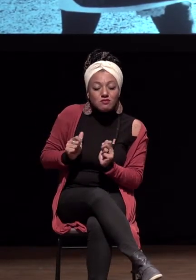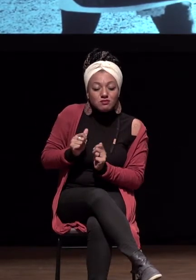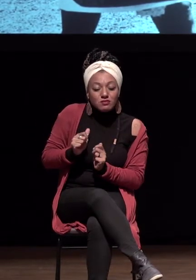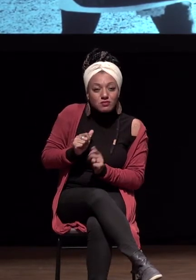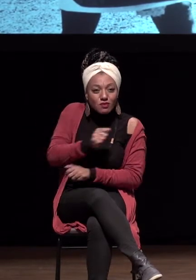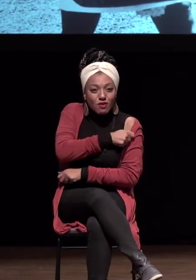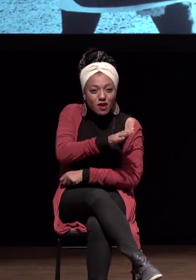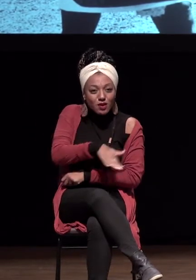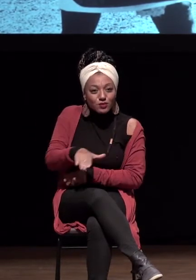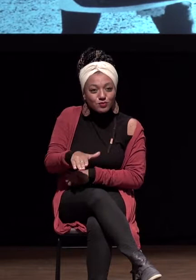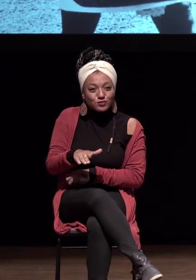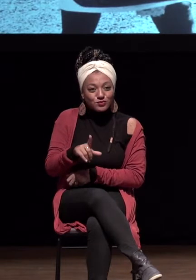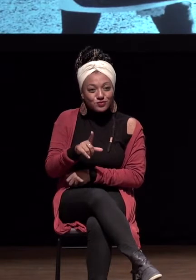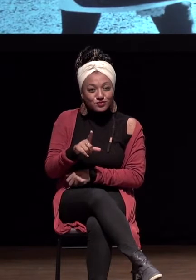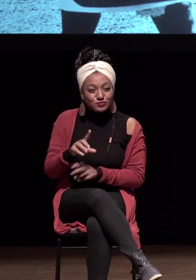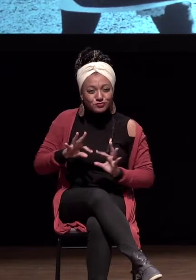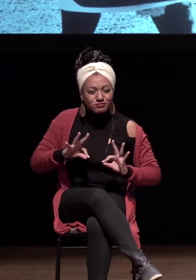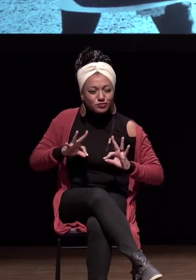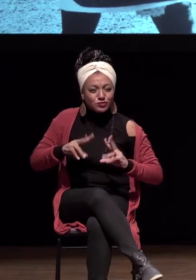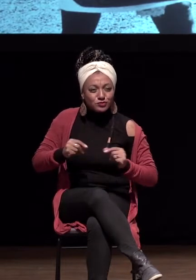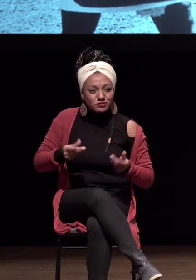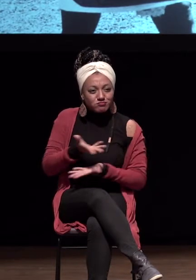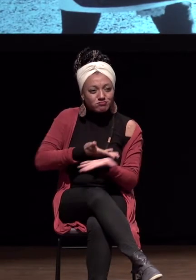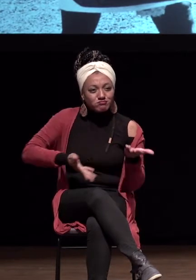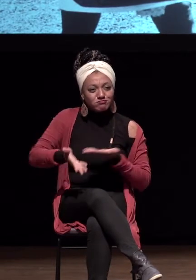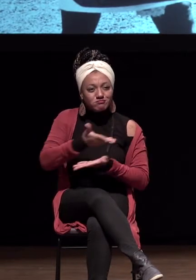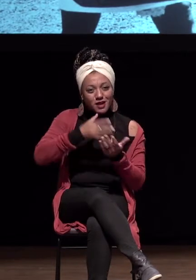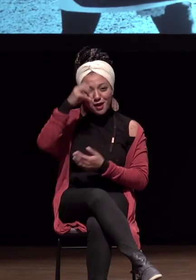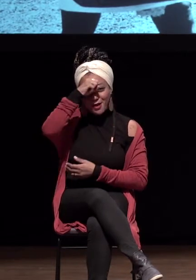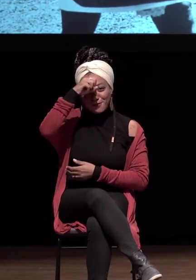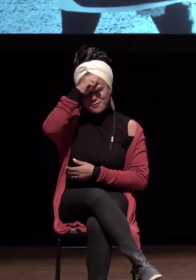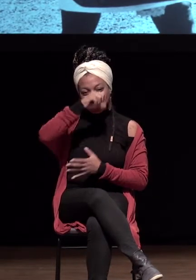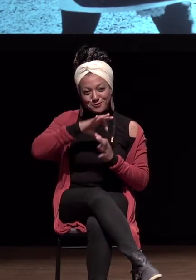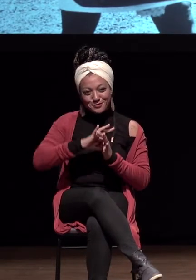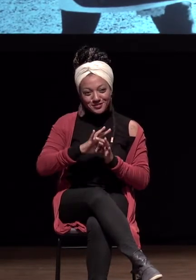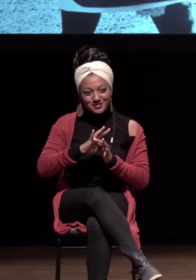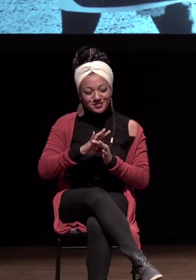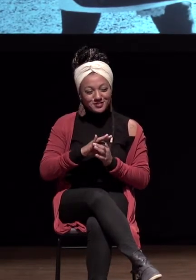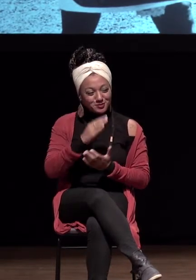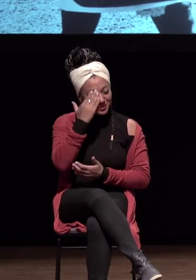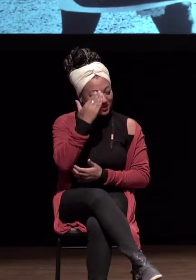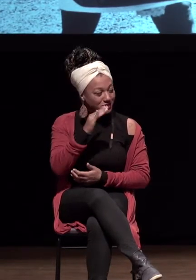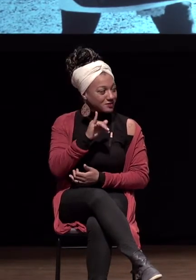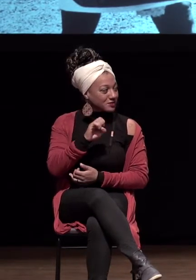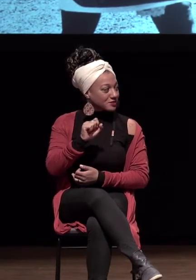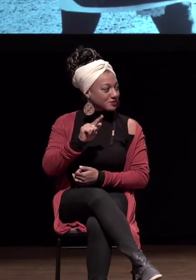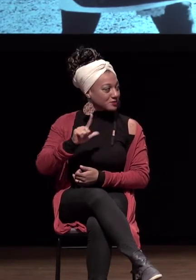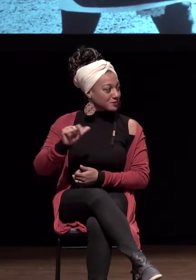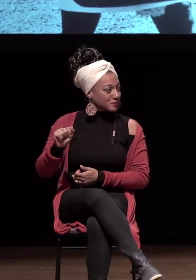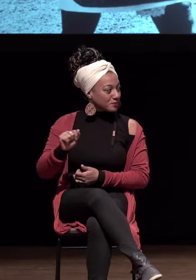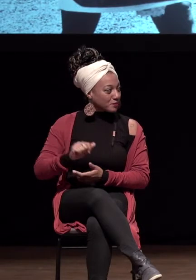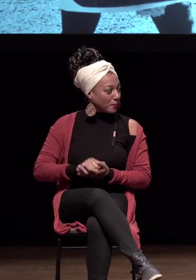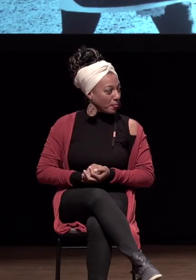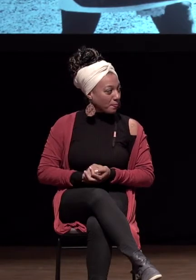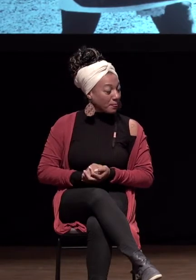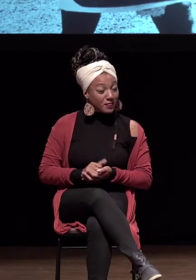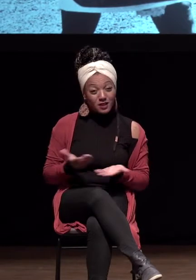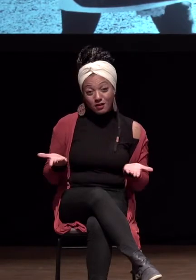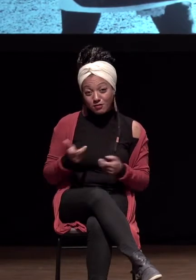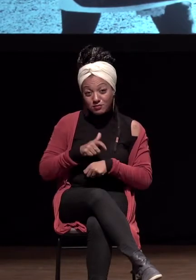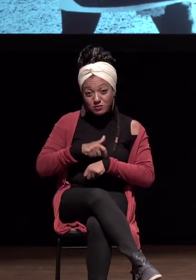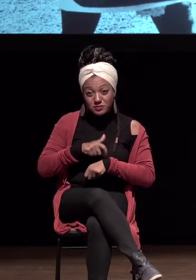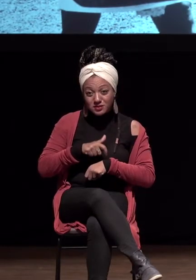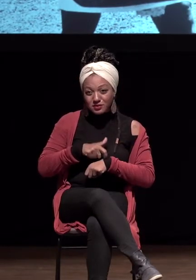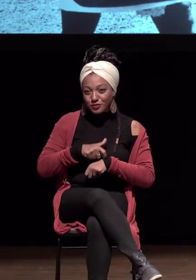nossos parceiros de aprendizado. Então, muito obrigada mais uma vez, Isabela. Então, assim, para